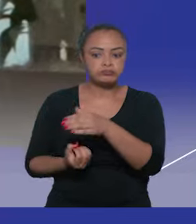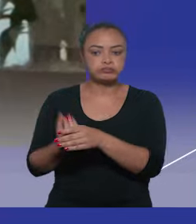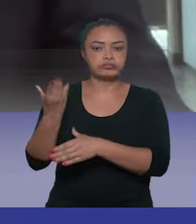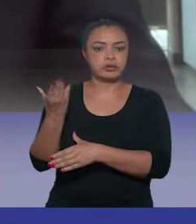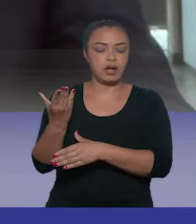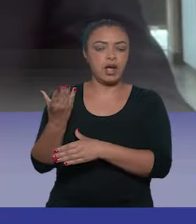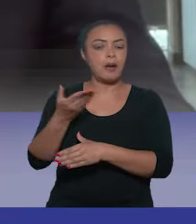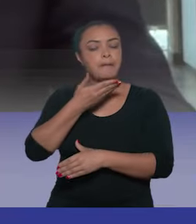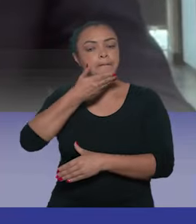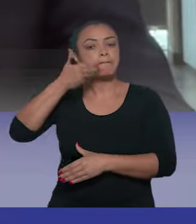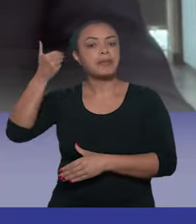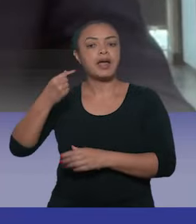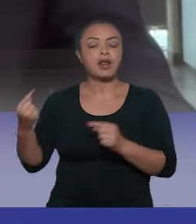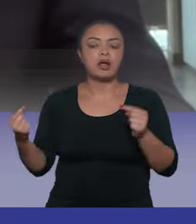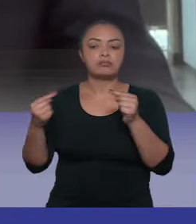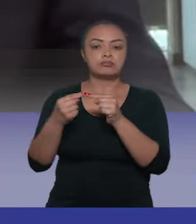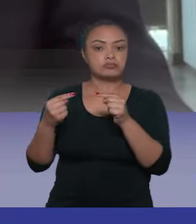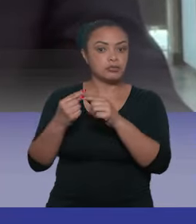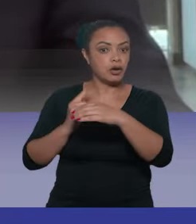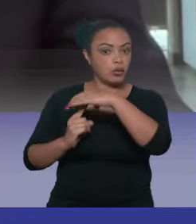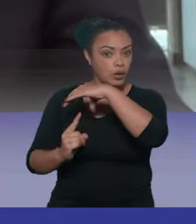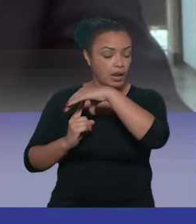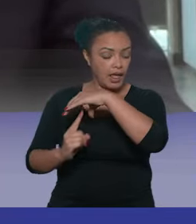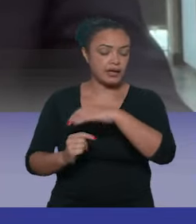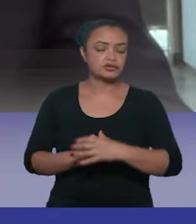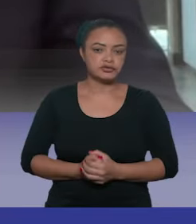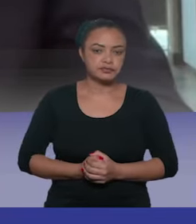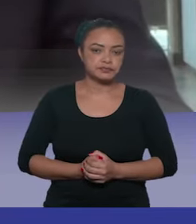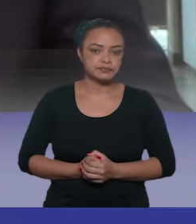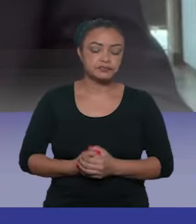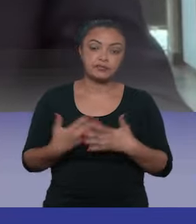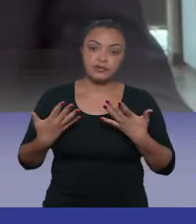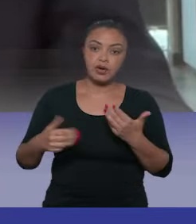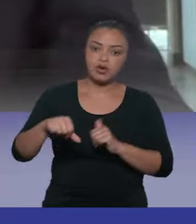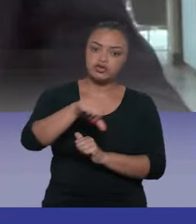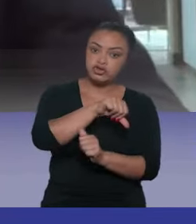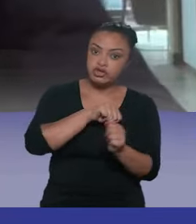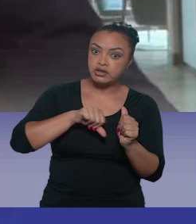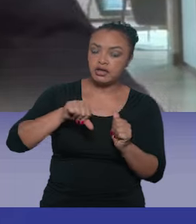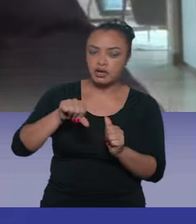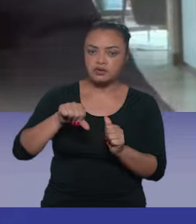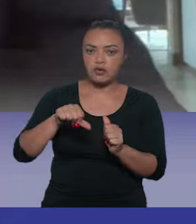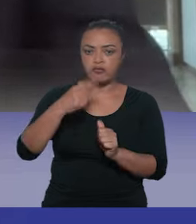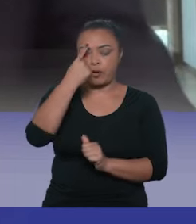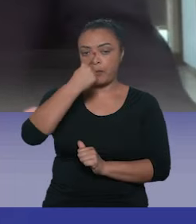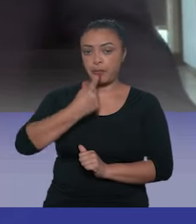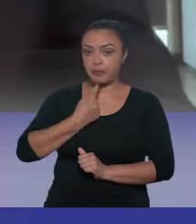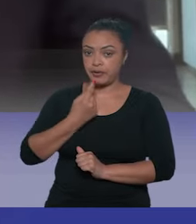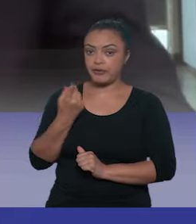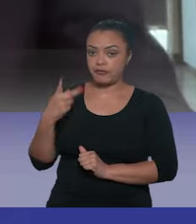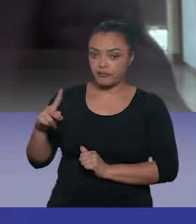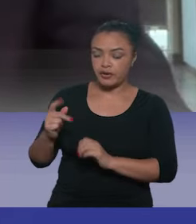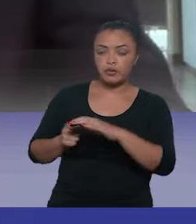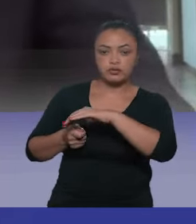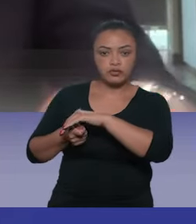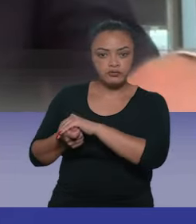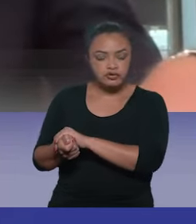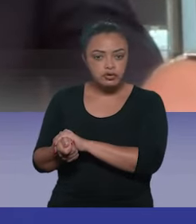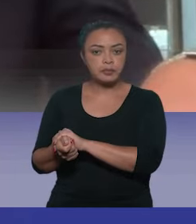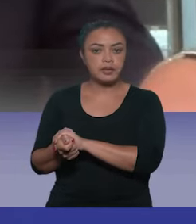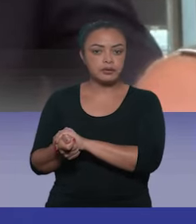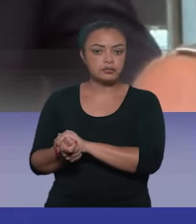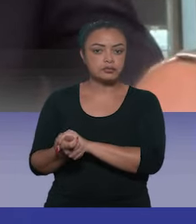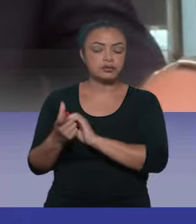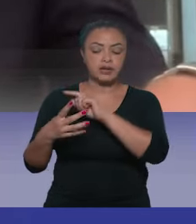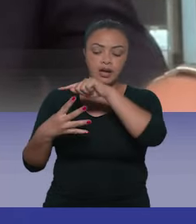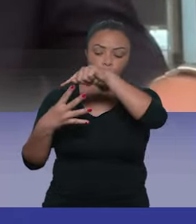do mundo para nos assessorar junto de criar a solução de investimentos para os nossos clientes nessa plataforma digital. Então, a